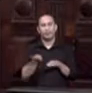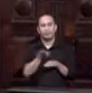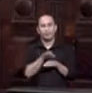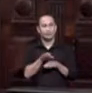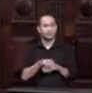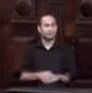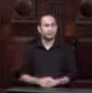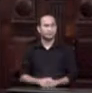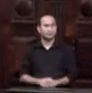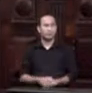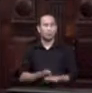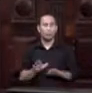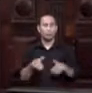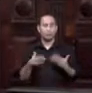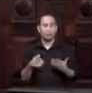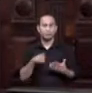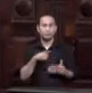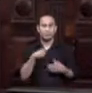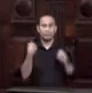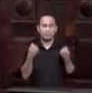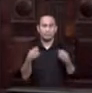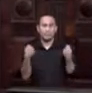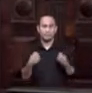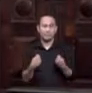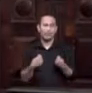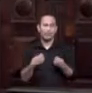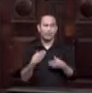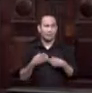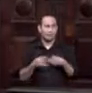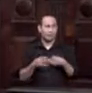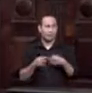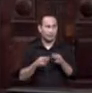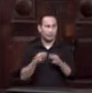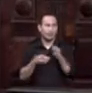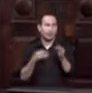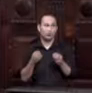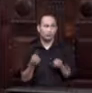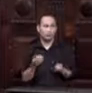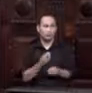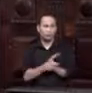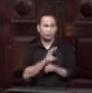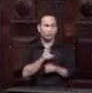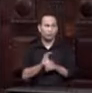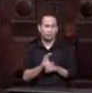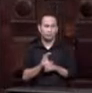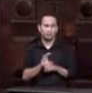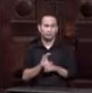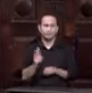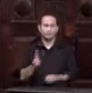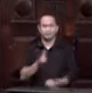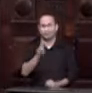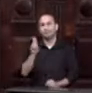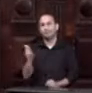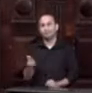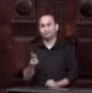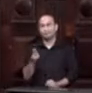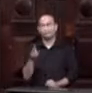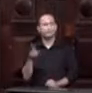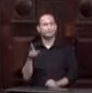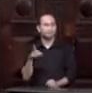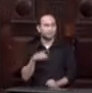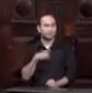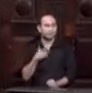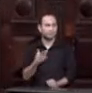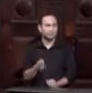quando a gente tiver a necessidade de enquadramento de novos concursos nas universidades, elas estarão